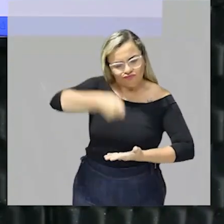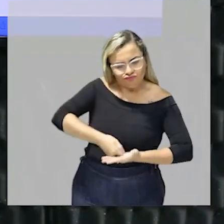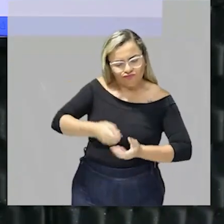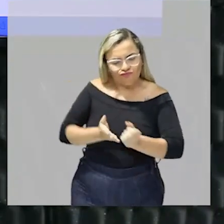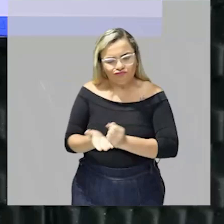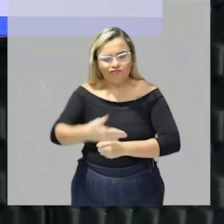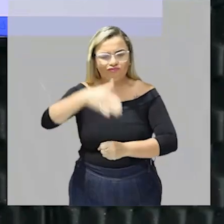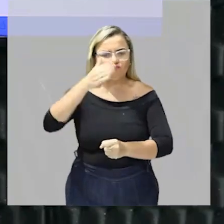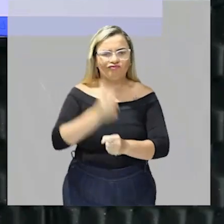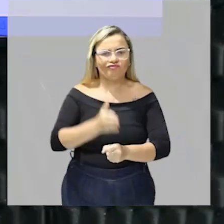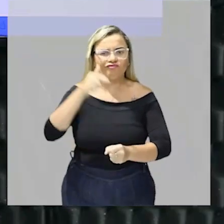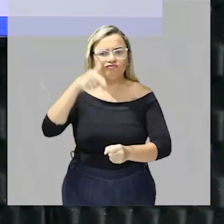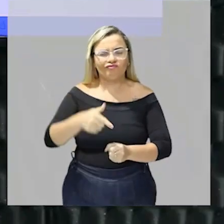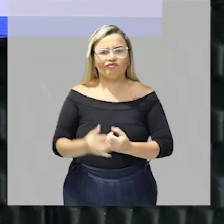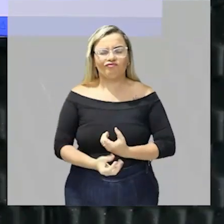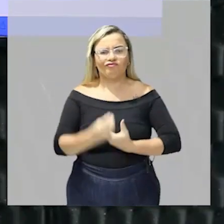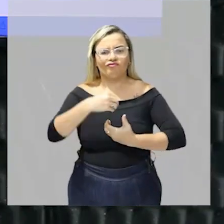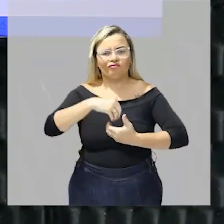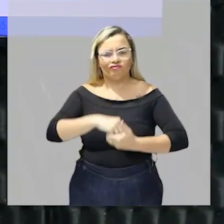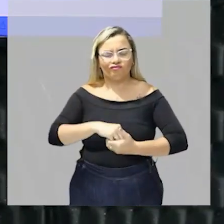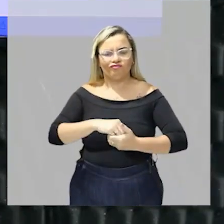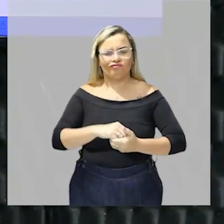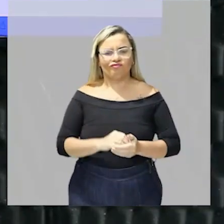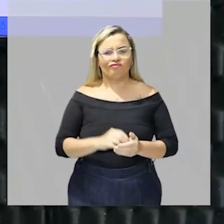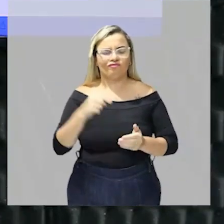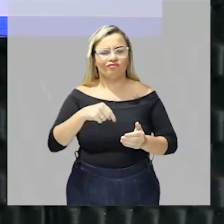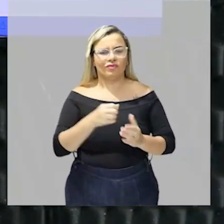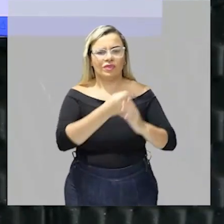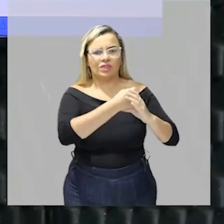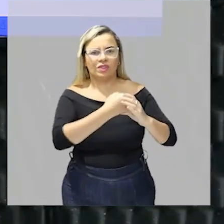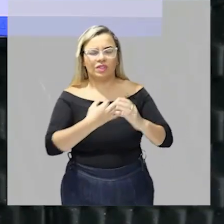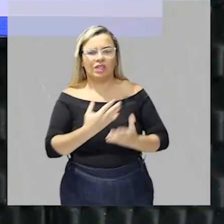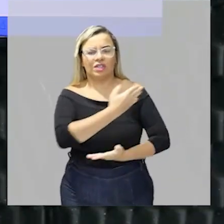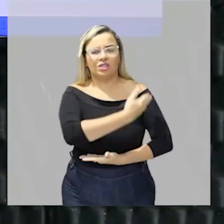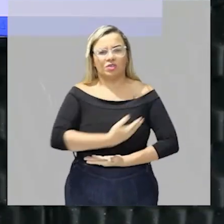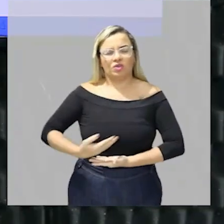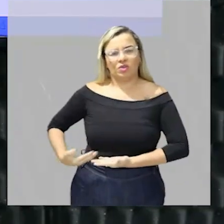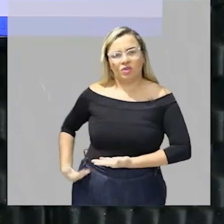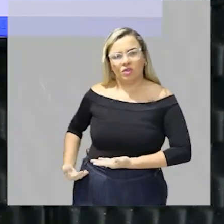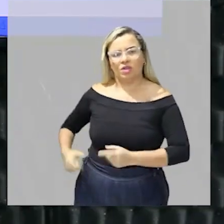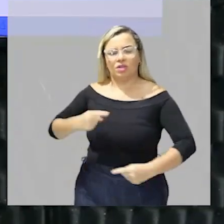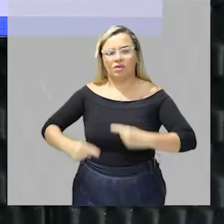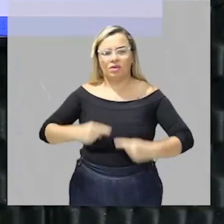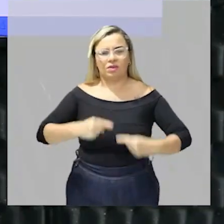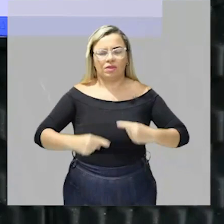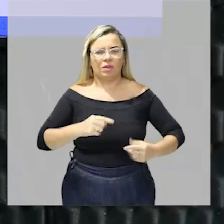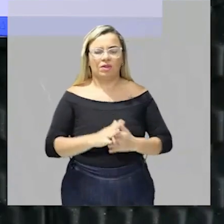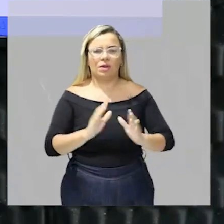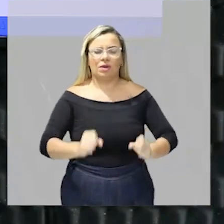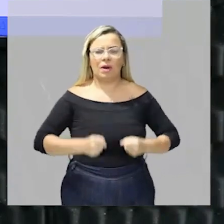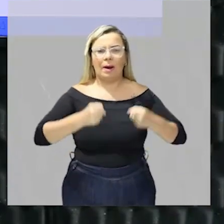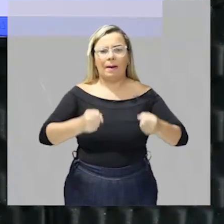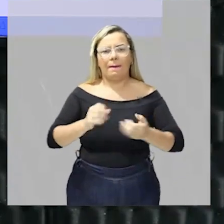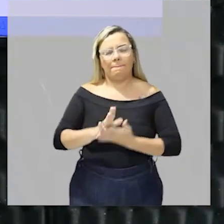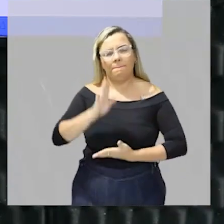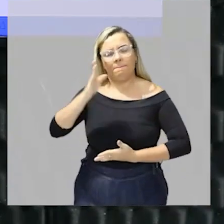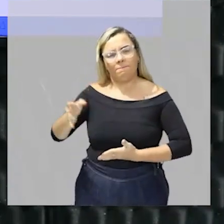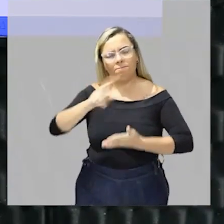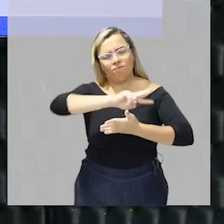fascistas, incorporando em seus modelos políticos o que nós podemos chamar dos principais